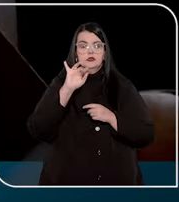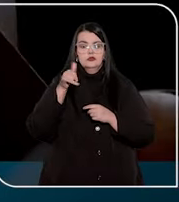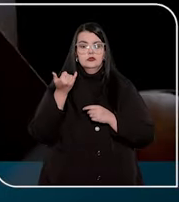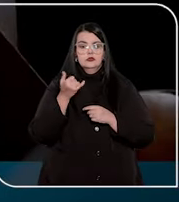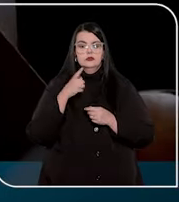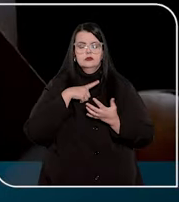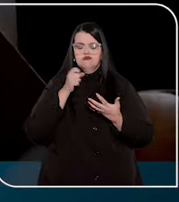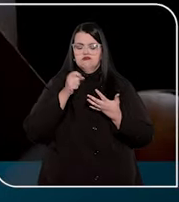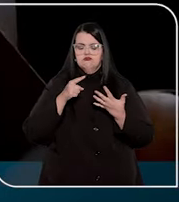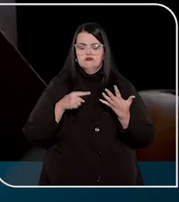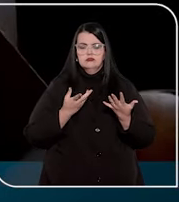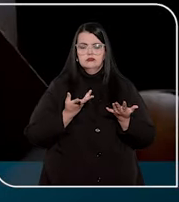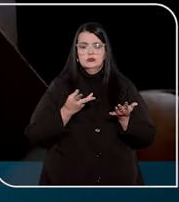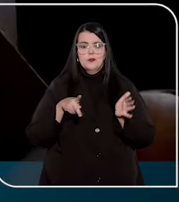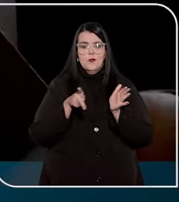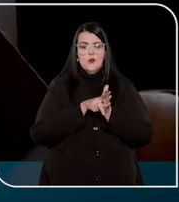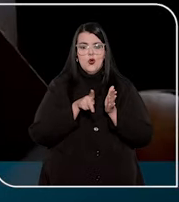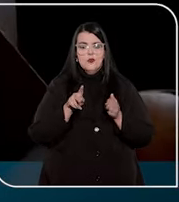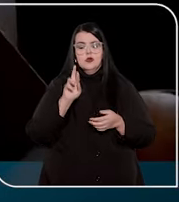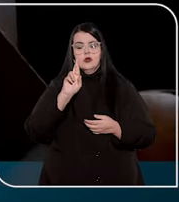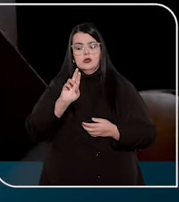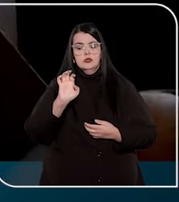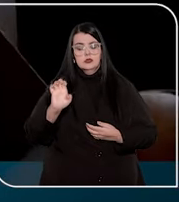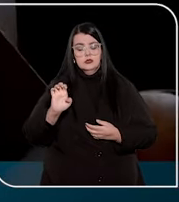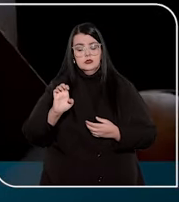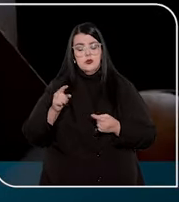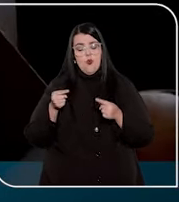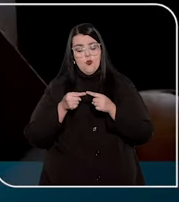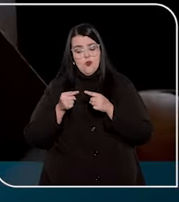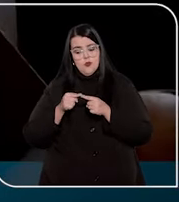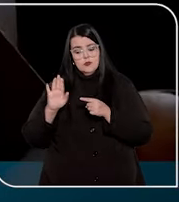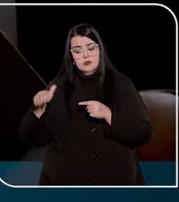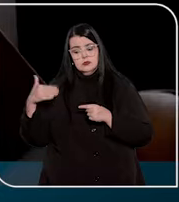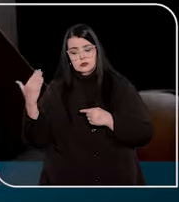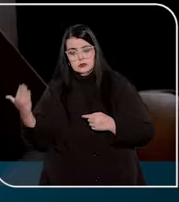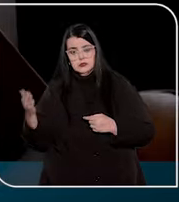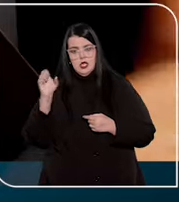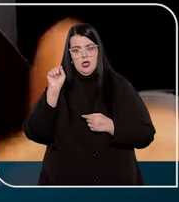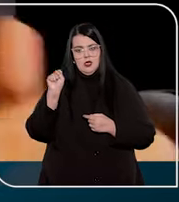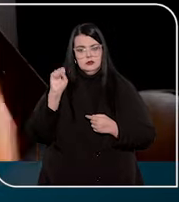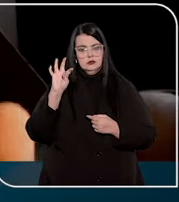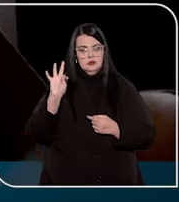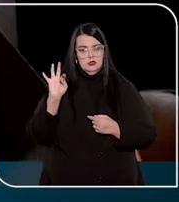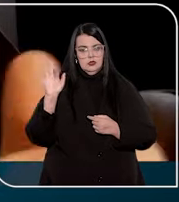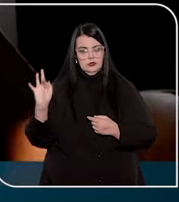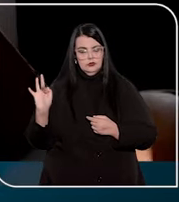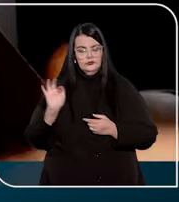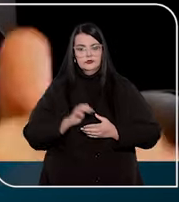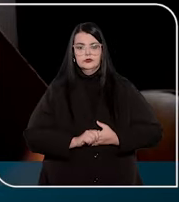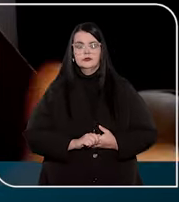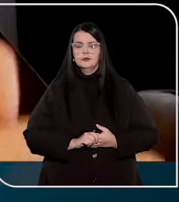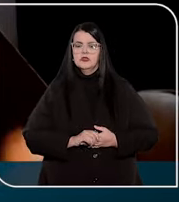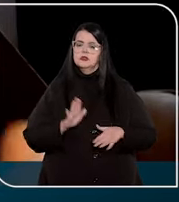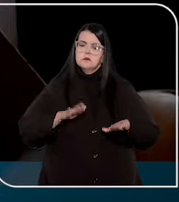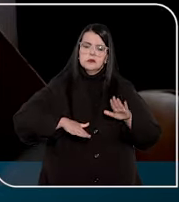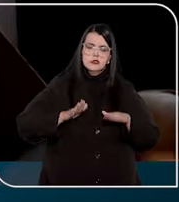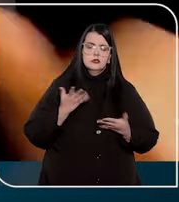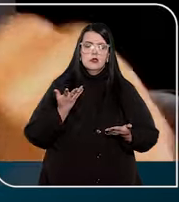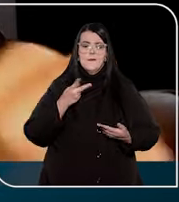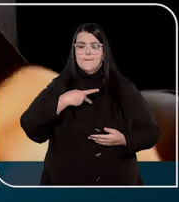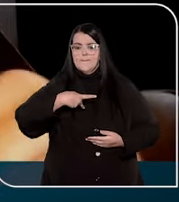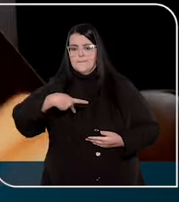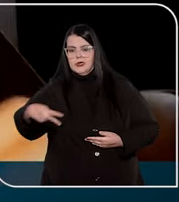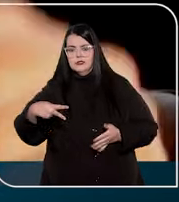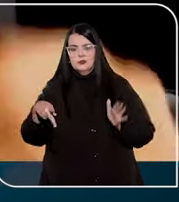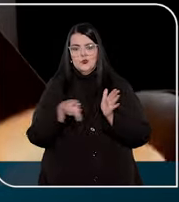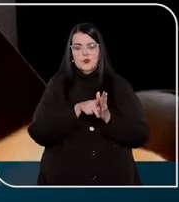e as razões do recurso extraordinário dirigidas ao Supremo Tribunal Federal. Geralmente, o presidente ou vice-presidente